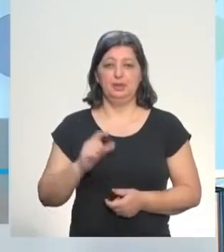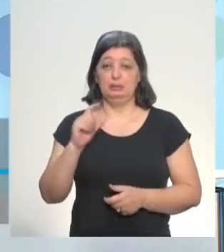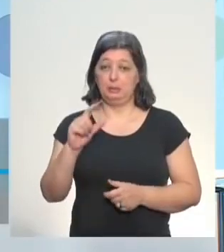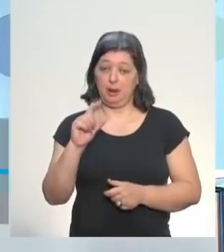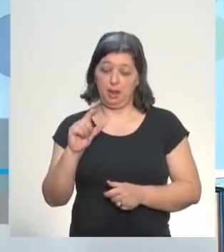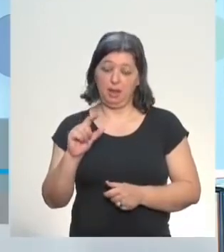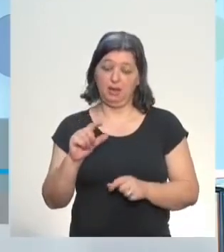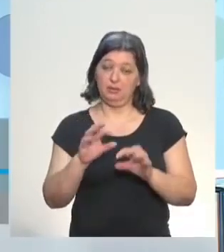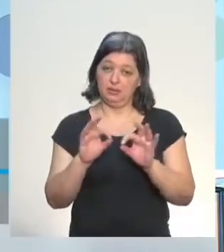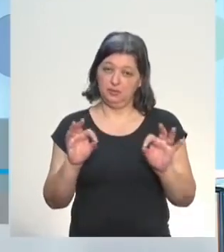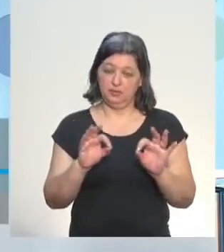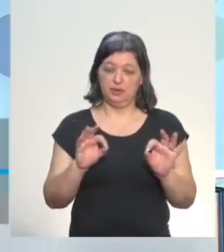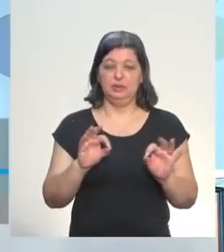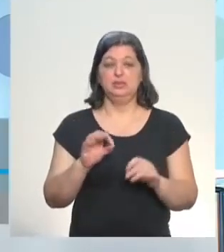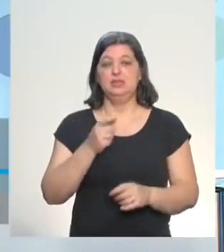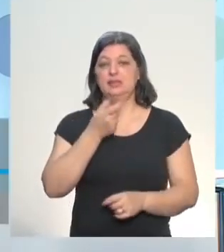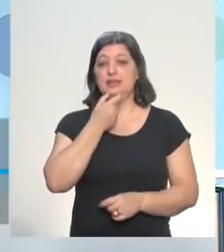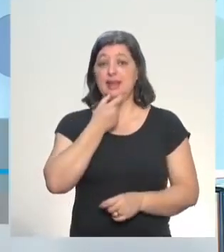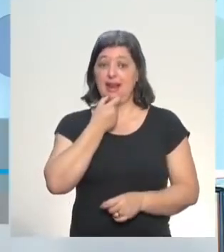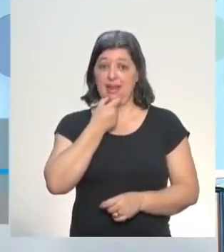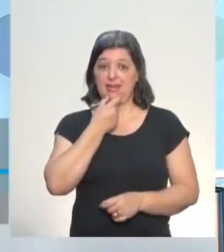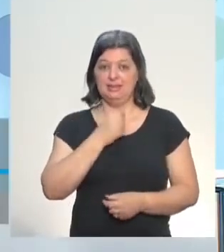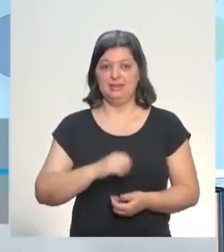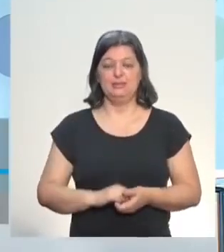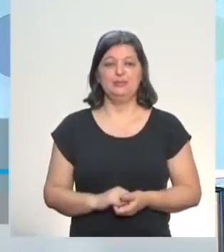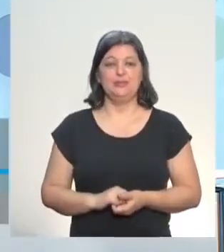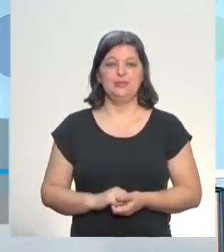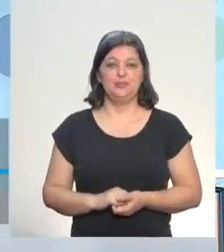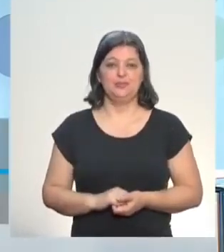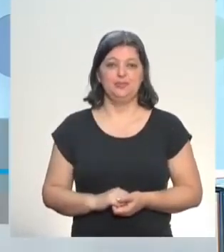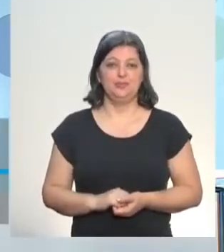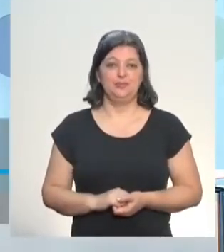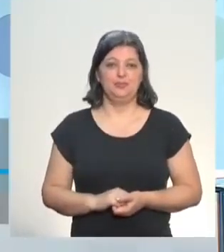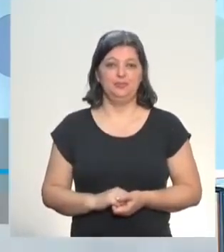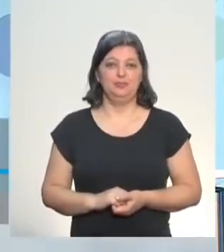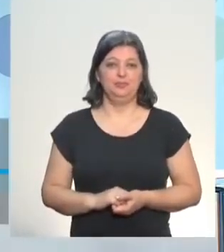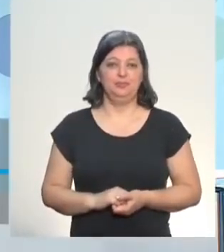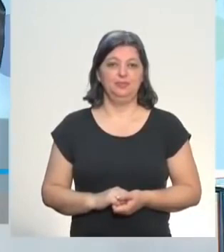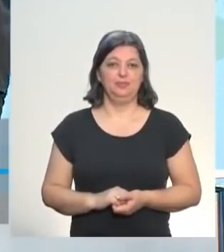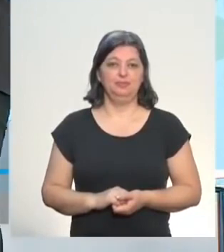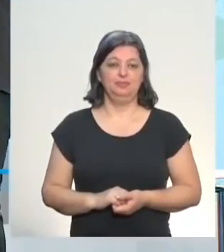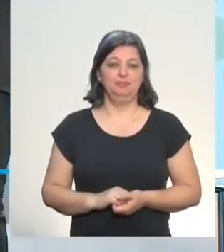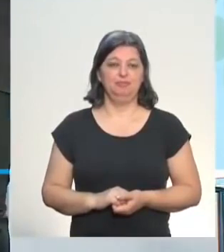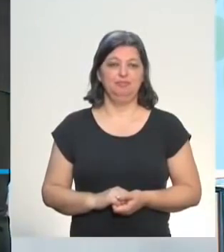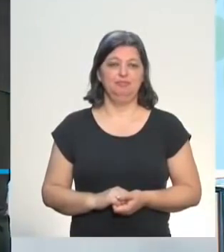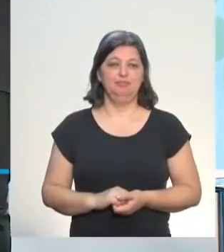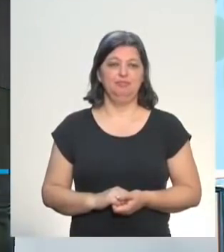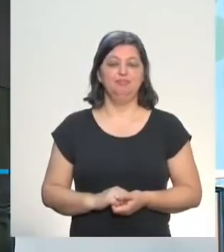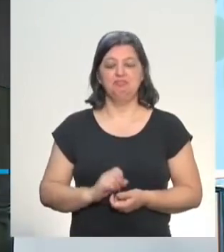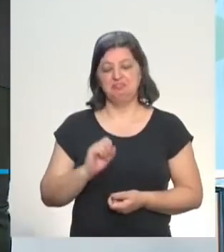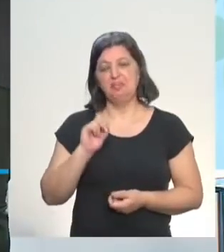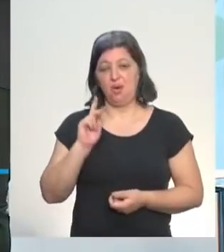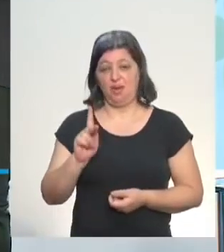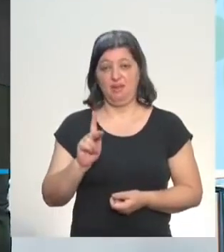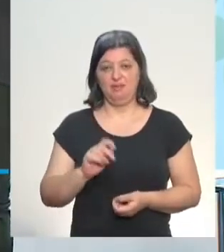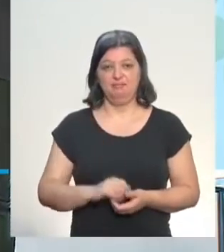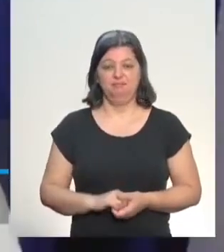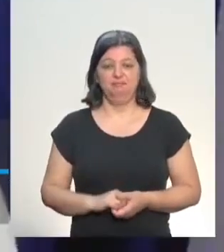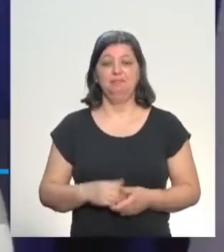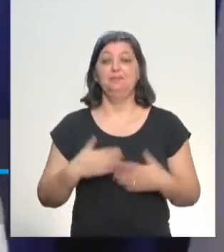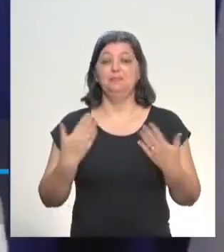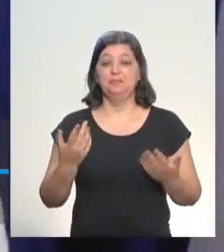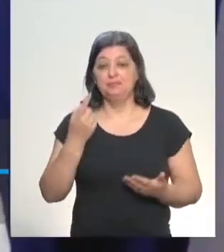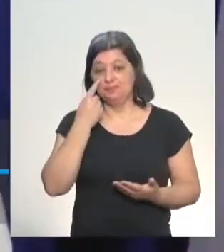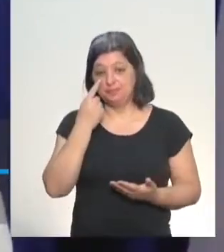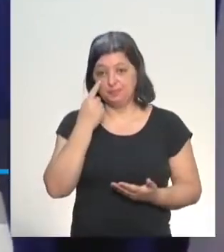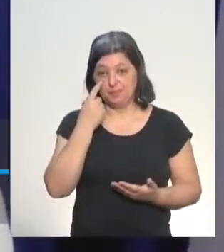was 20 years old. That's it. Very nice. Ok, então, olha só. A